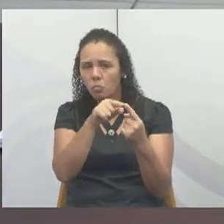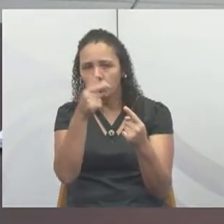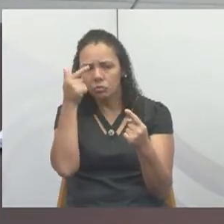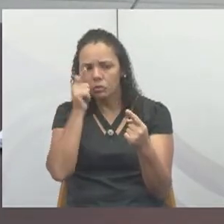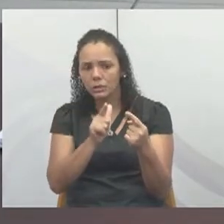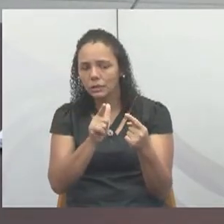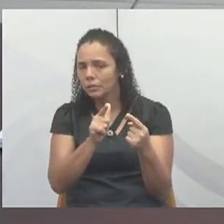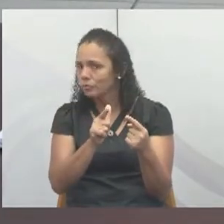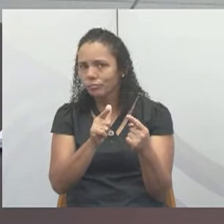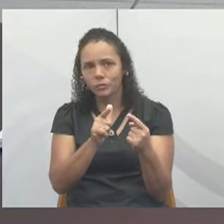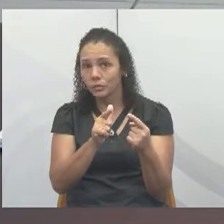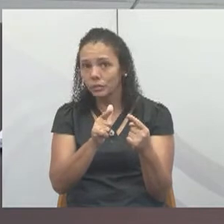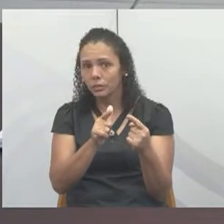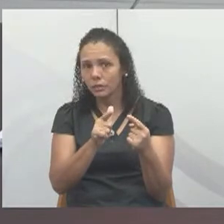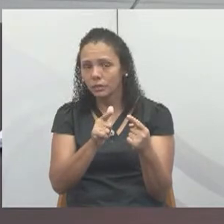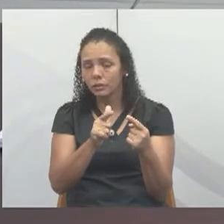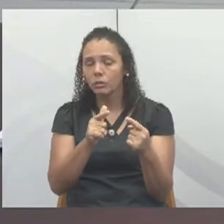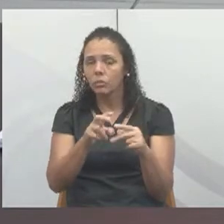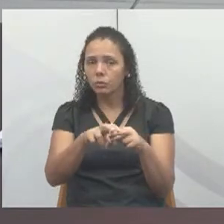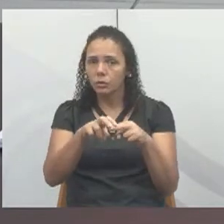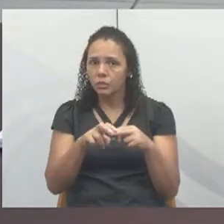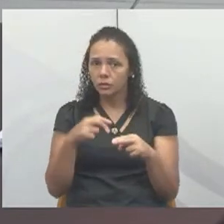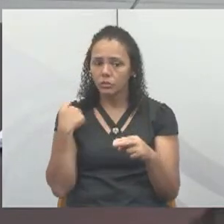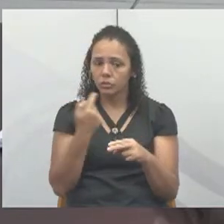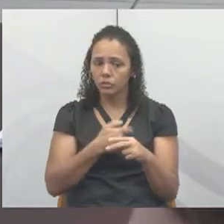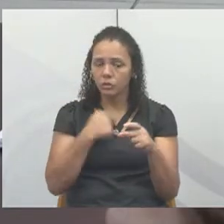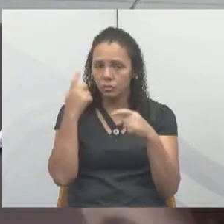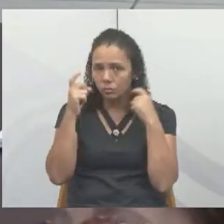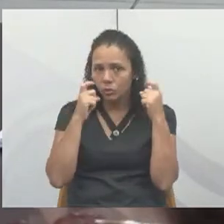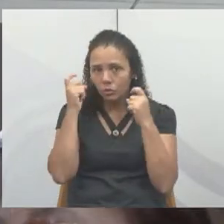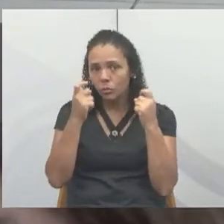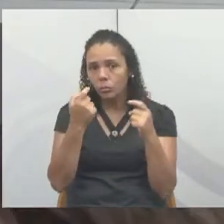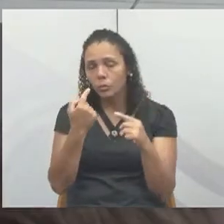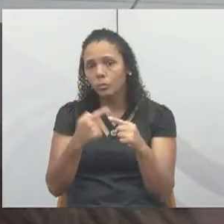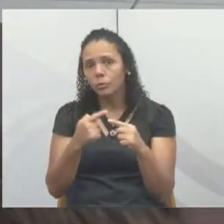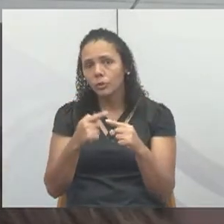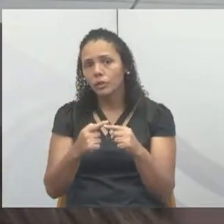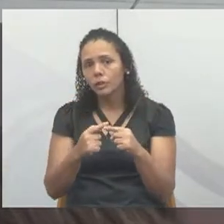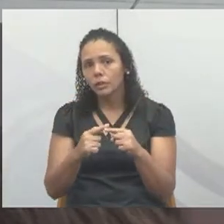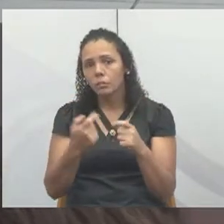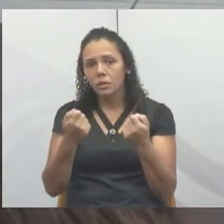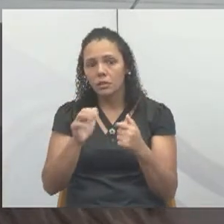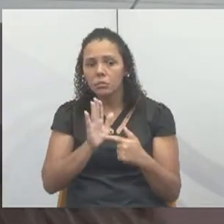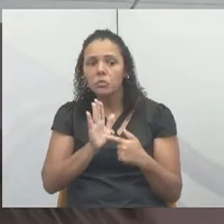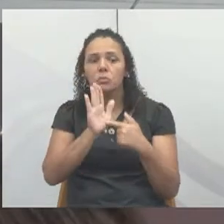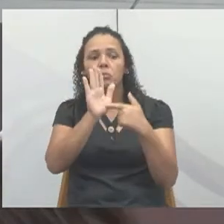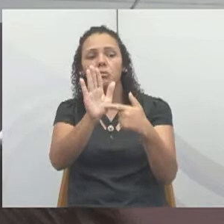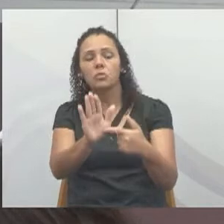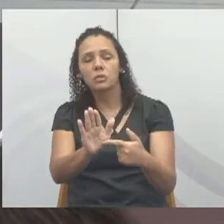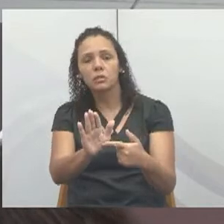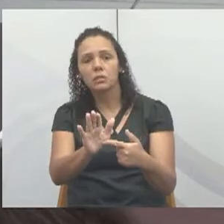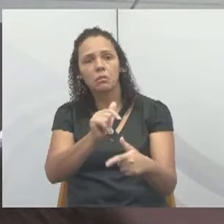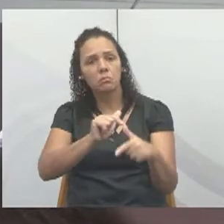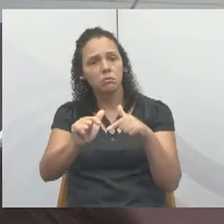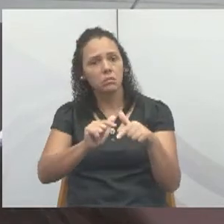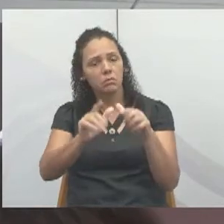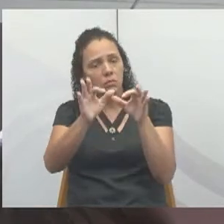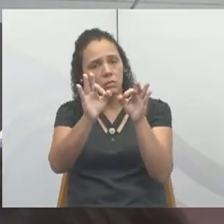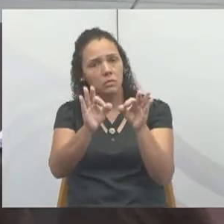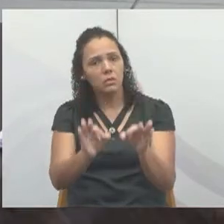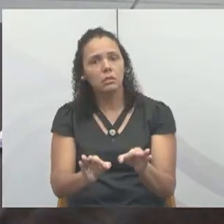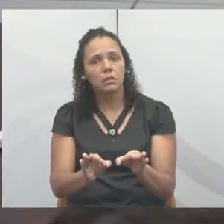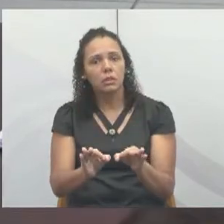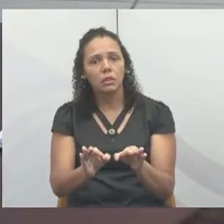muito o nosso trabalho, principalmente quando você tem que prestar conta ao munícipe que está lá na rua. Porque